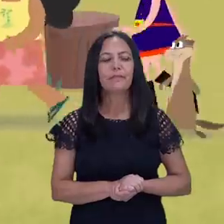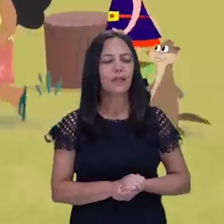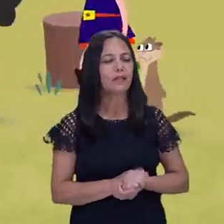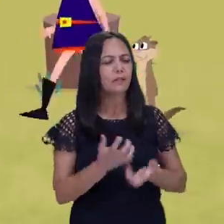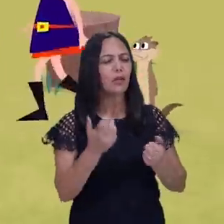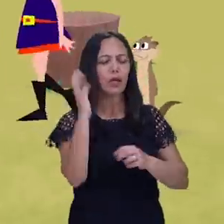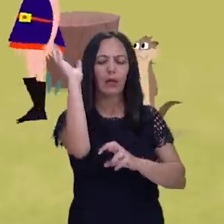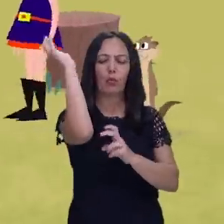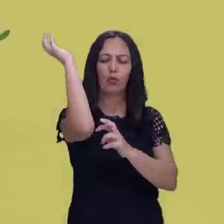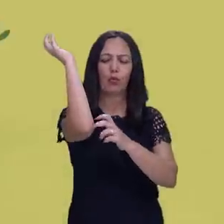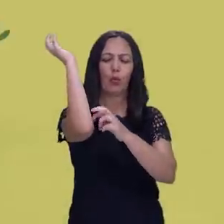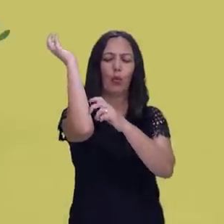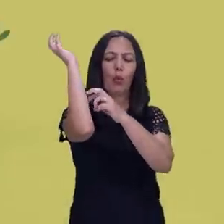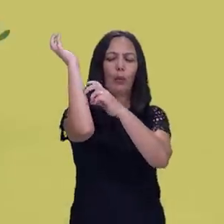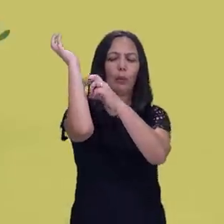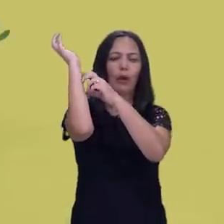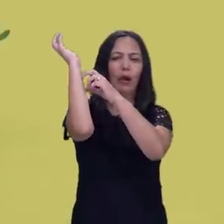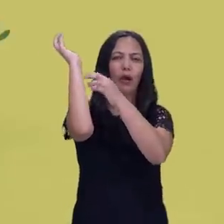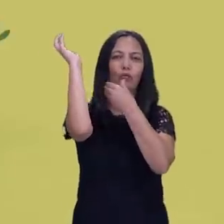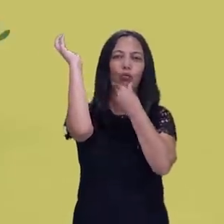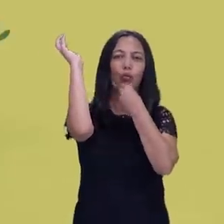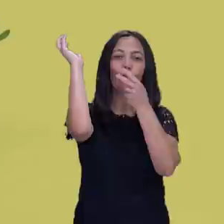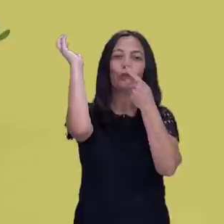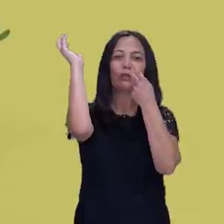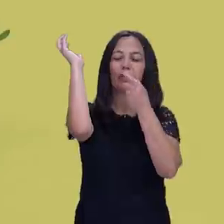Também quero subir.